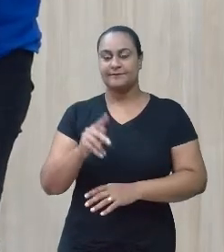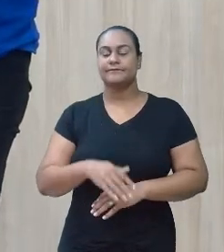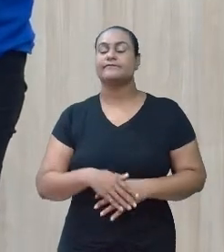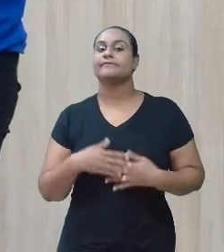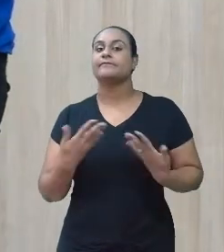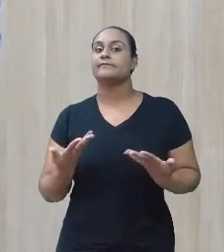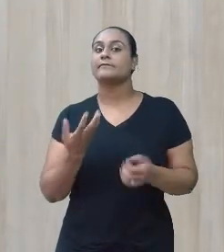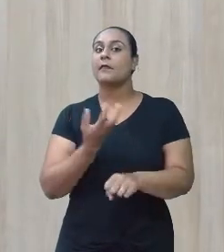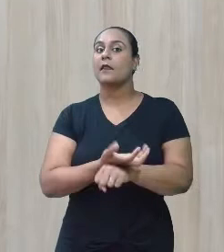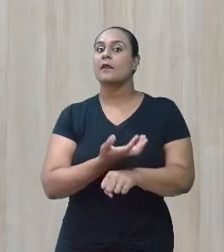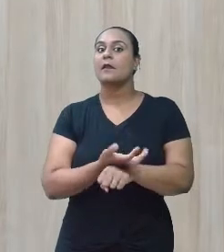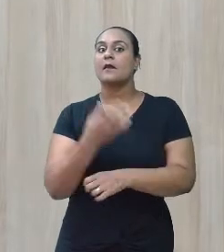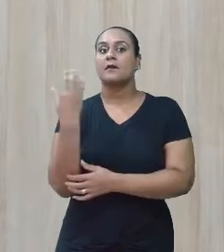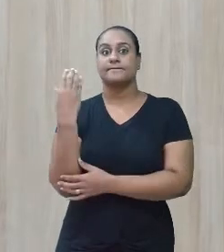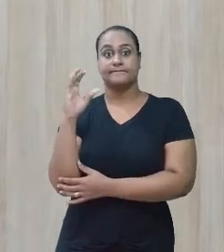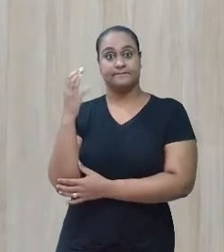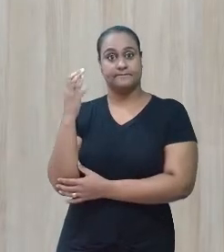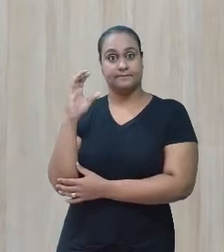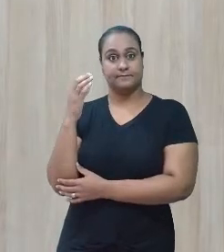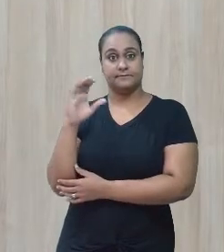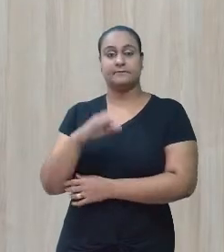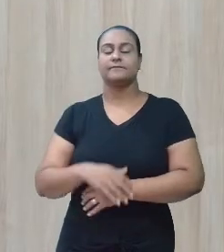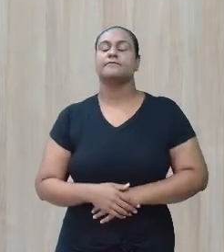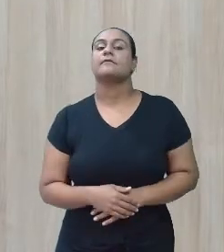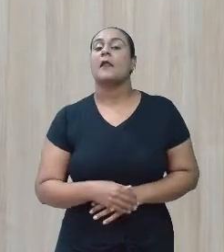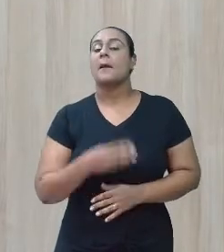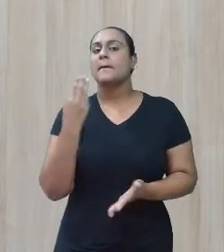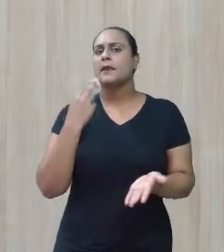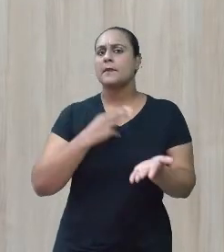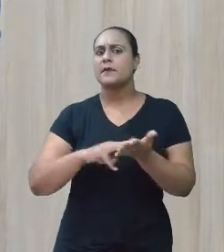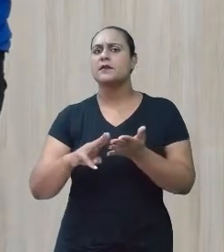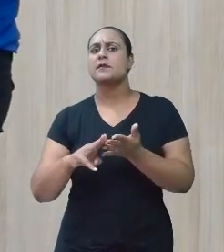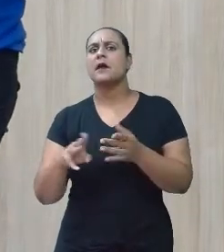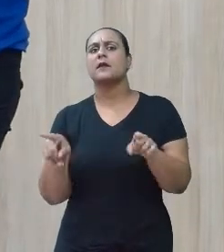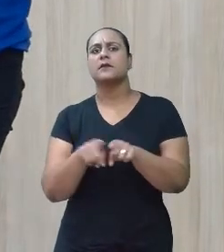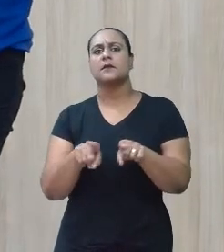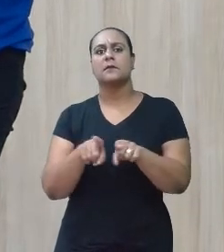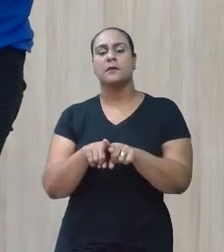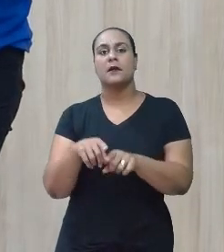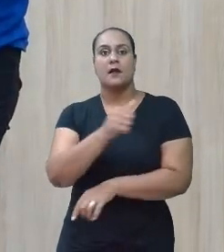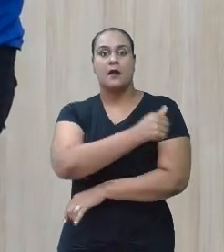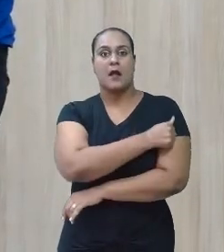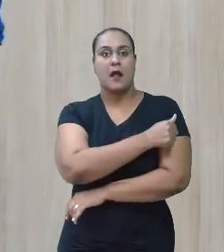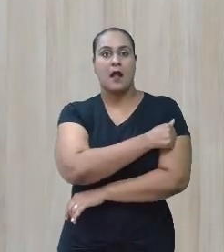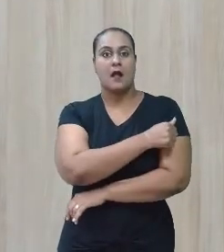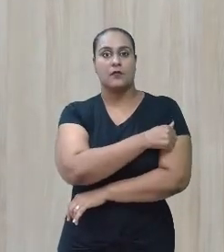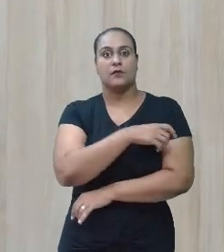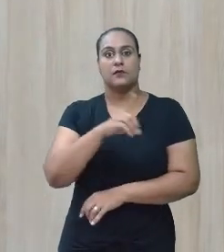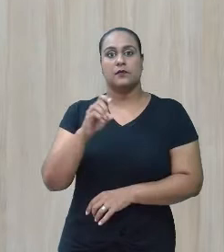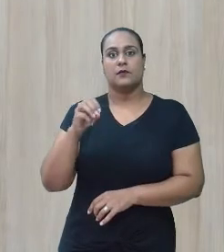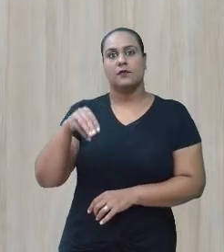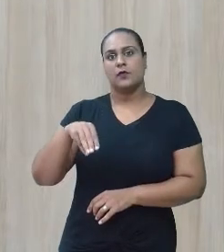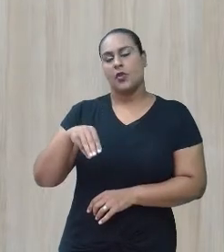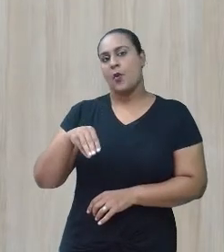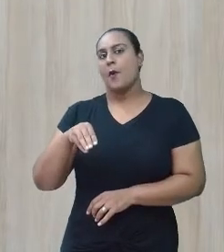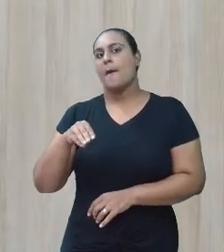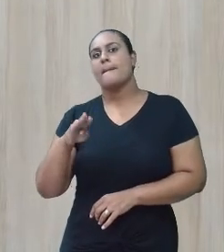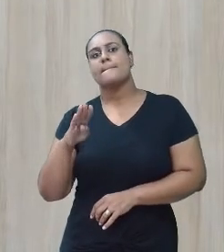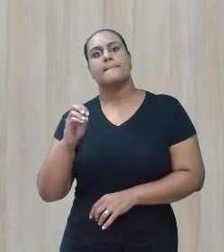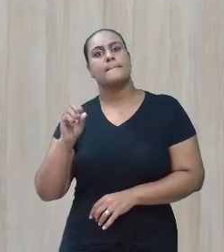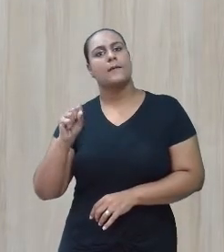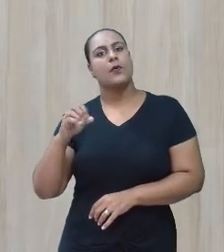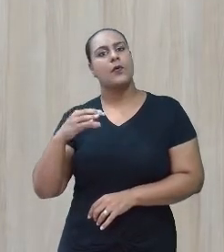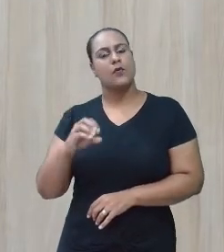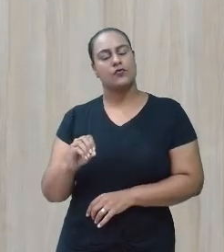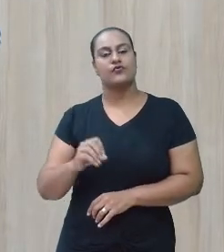nossa disciplina é Ciências. Quero mandar mensagens também para a nossa aluna do Dom Bosco, Vitória, do 8º D,